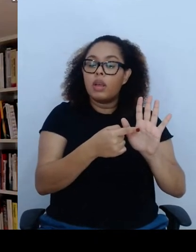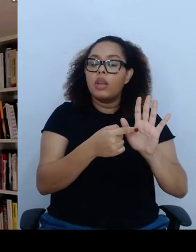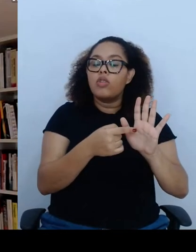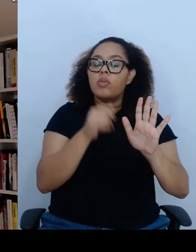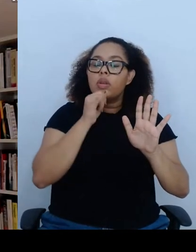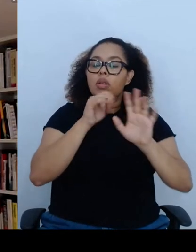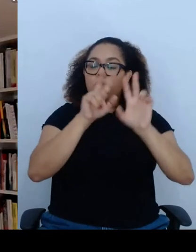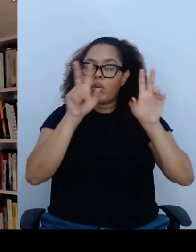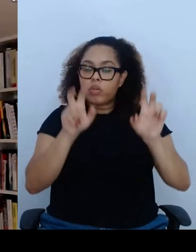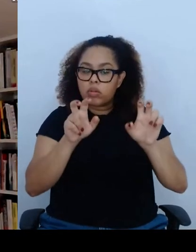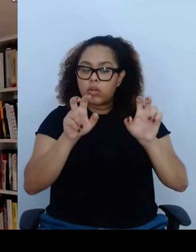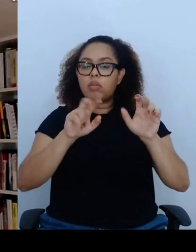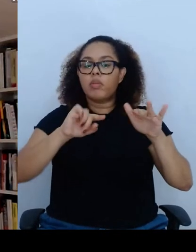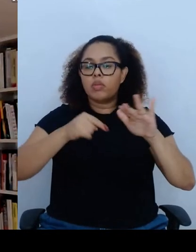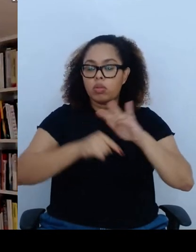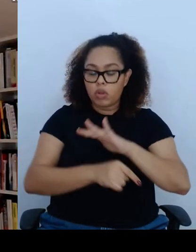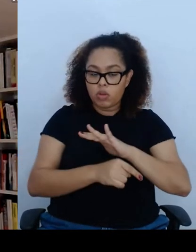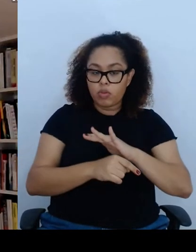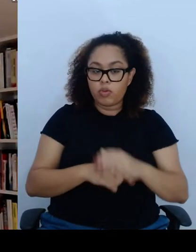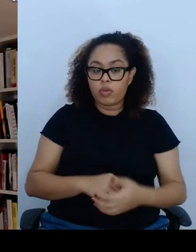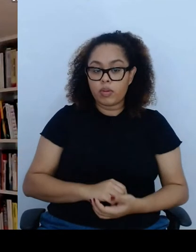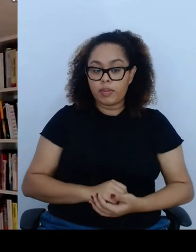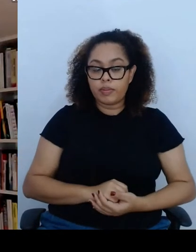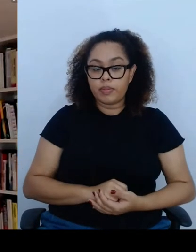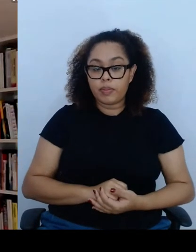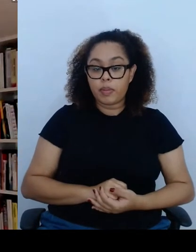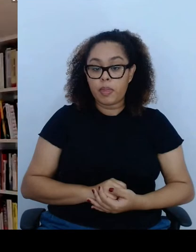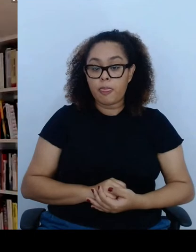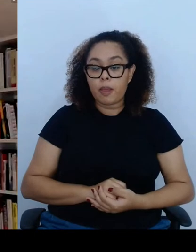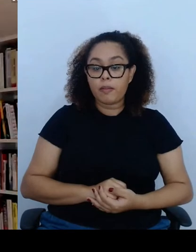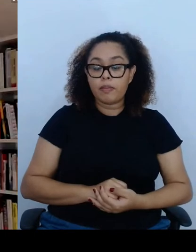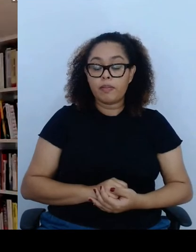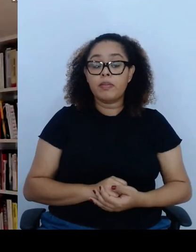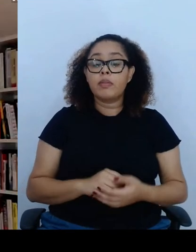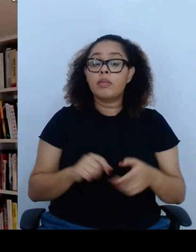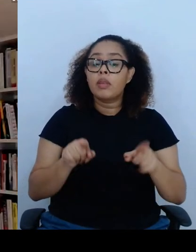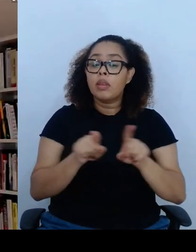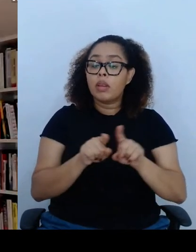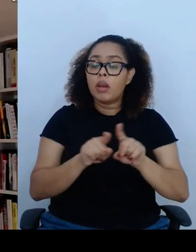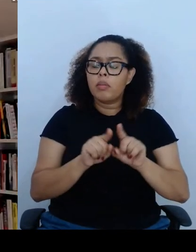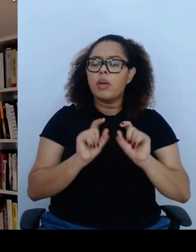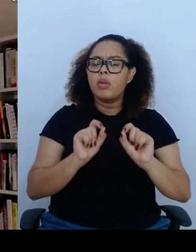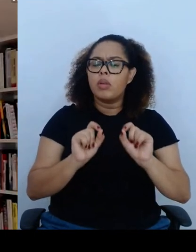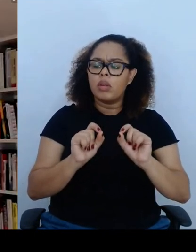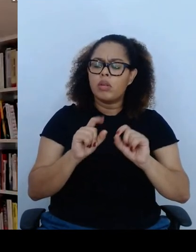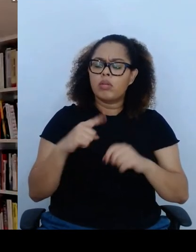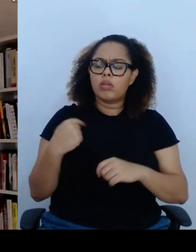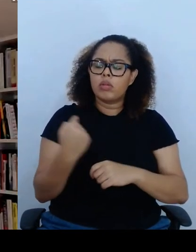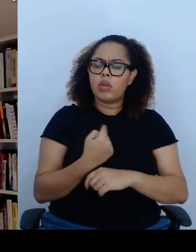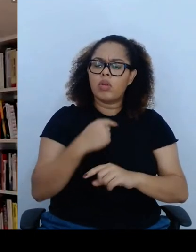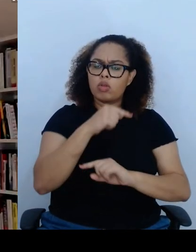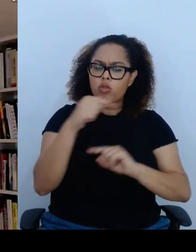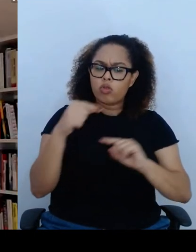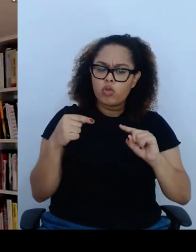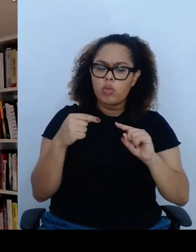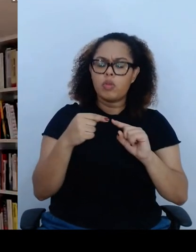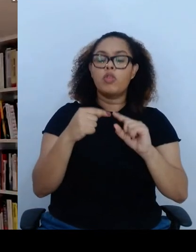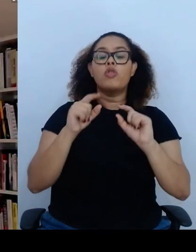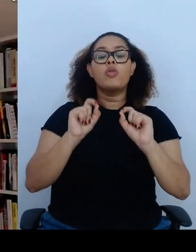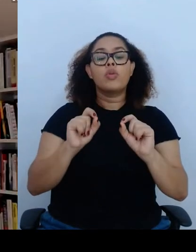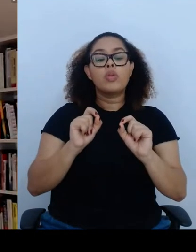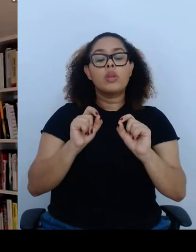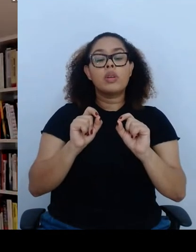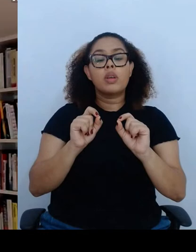Como pode ser visto nós sempre procuramos desenvolver uma perspectiva que